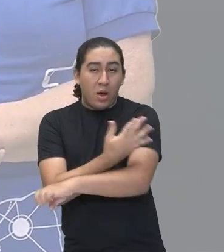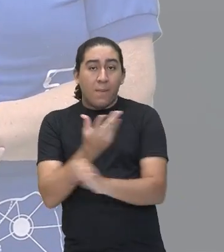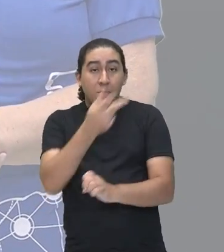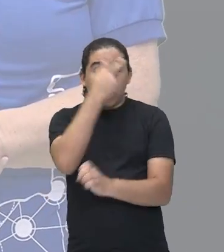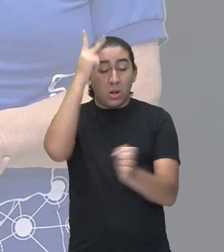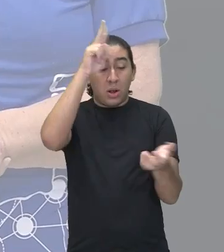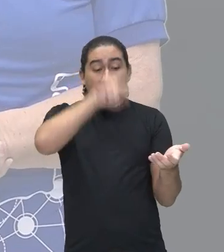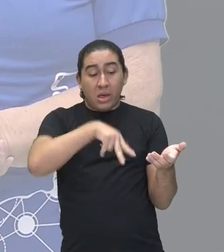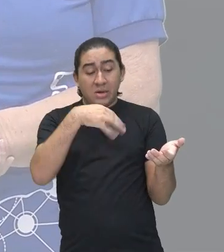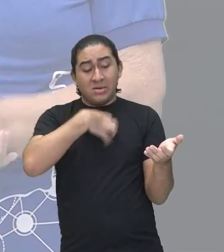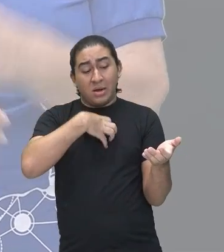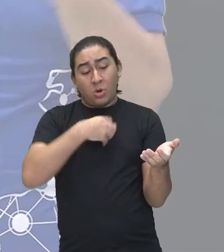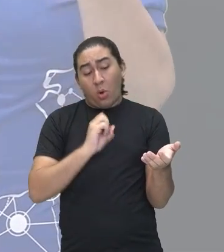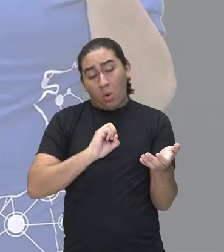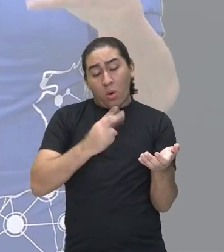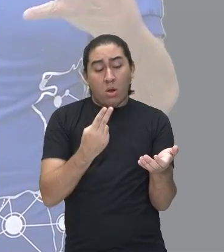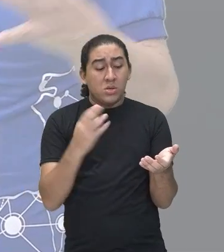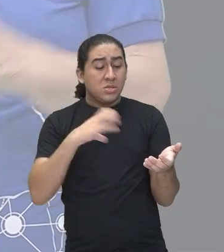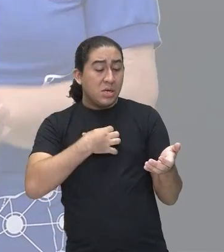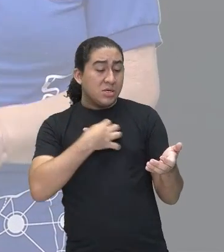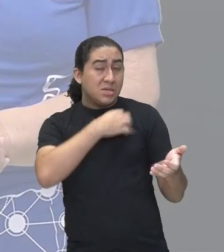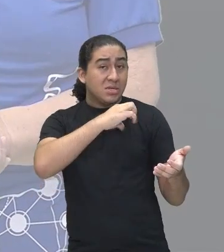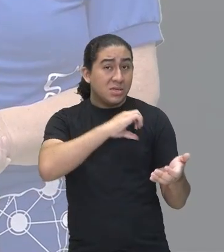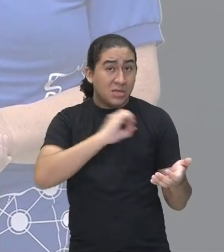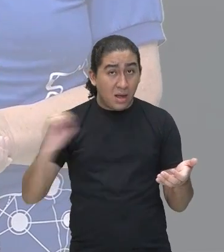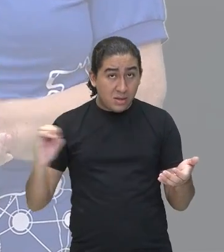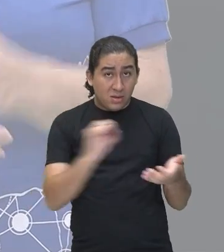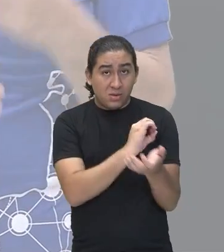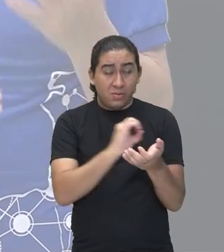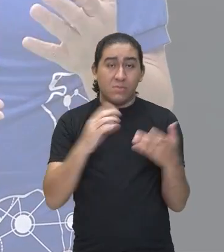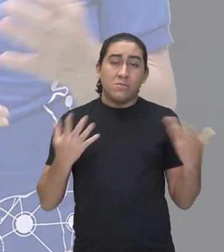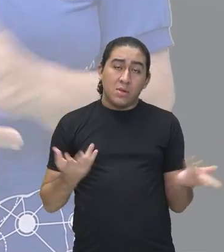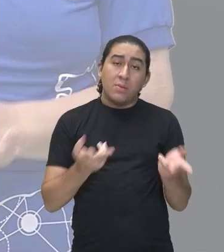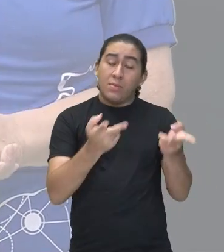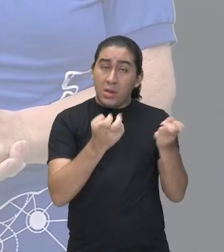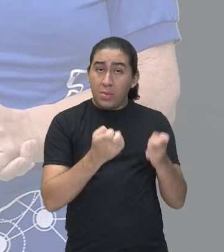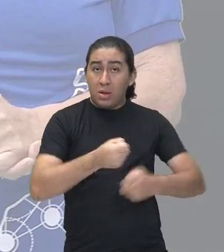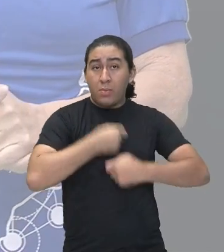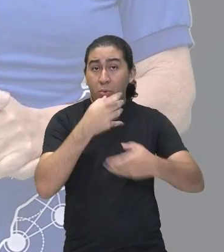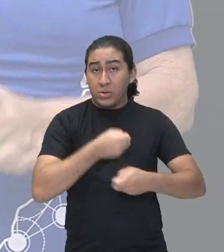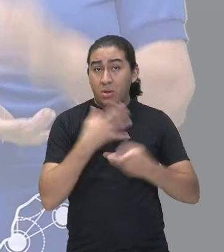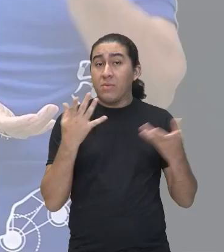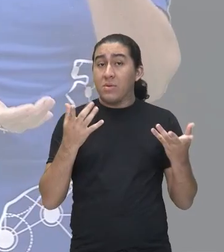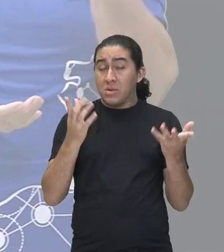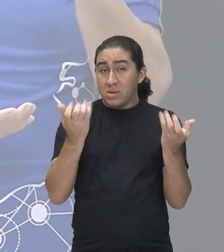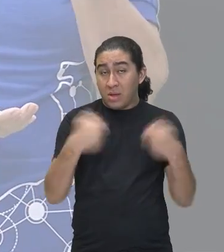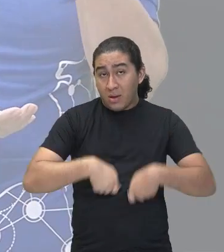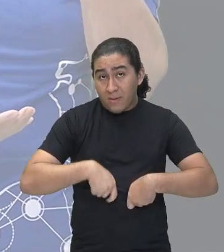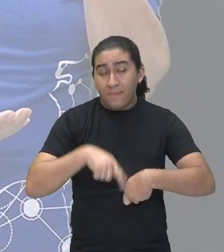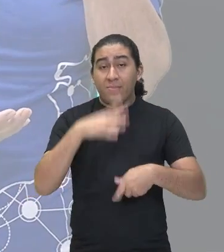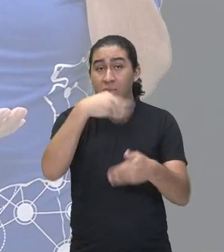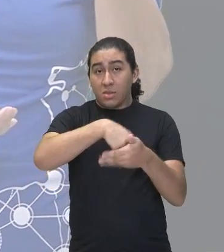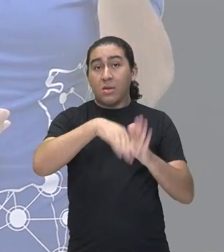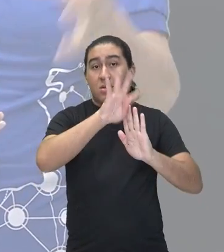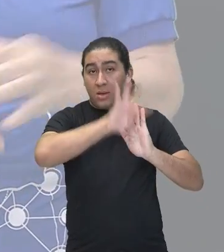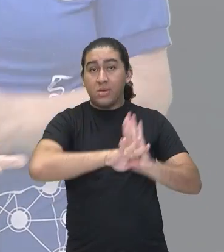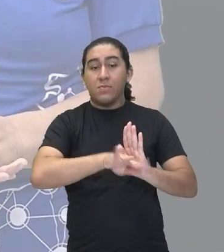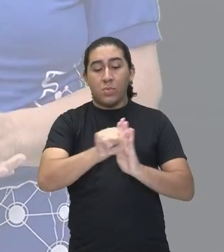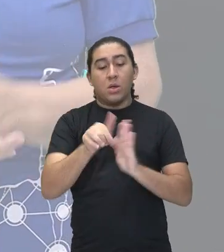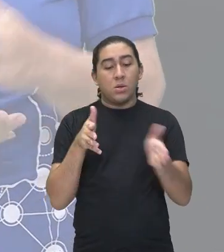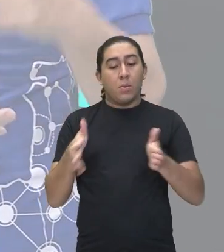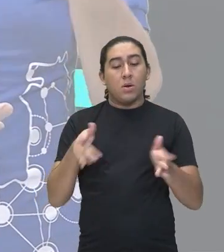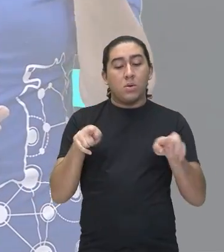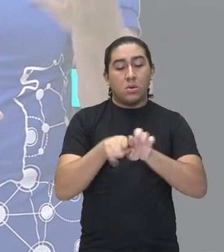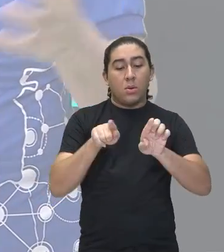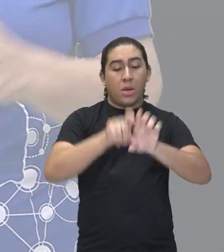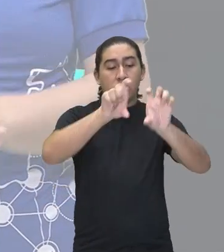caso, muita poesia, carregado de emoção, né? Muito lindo esse período, essa